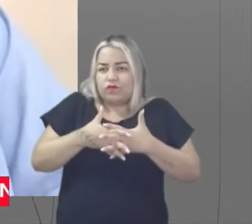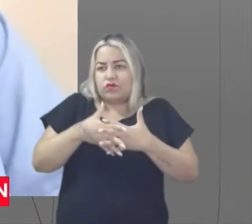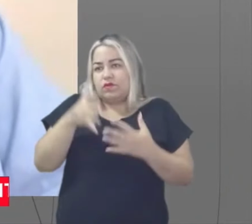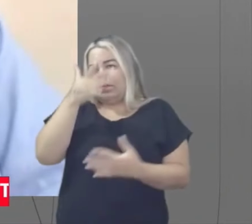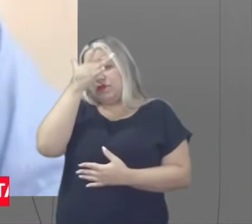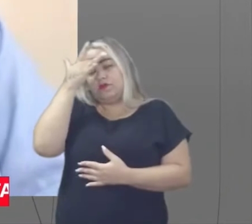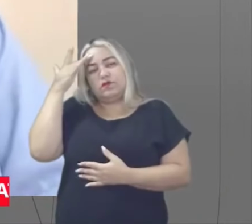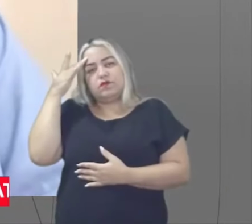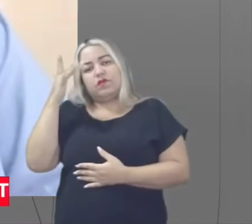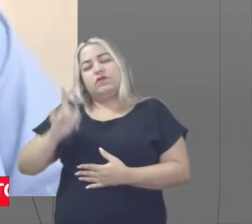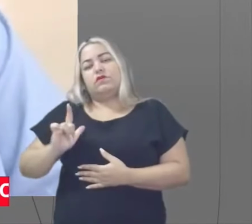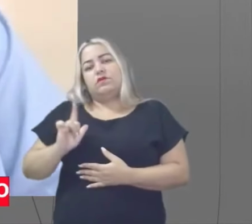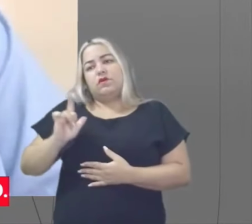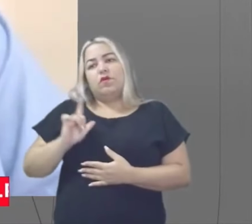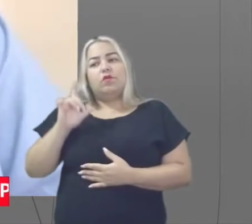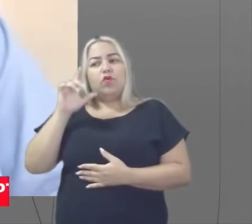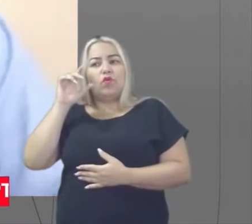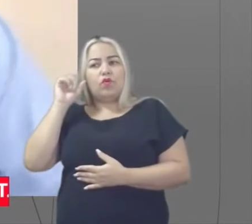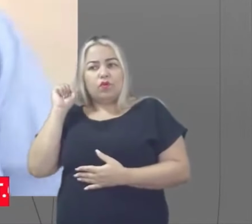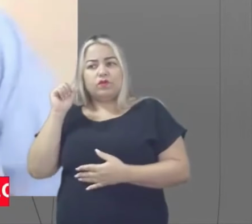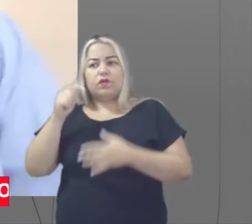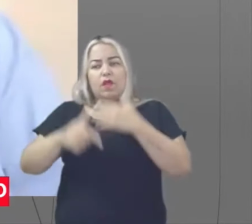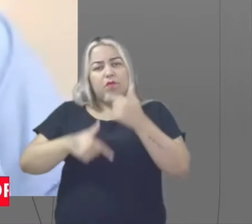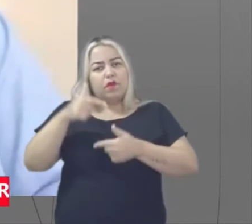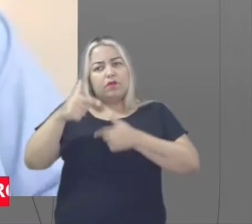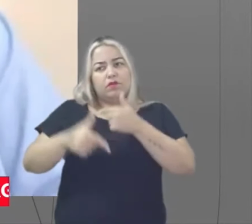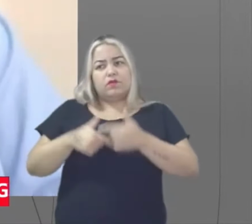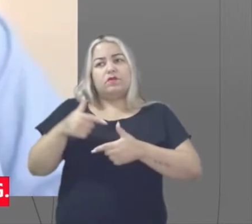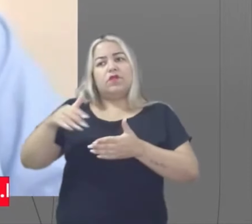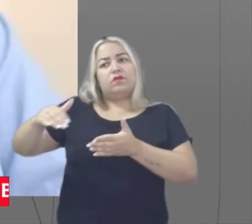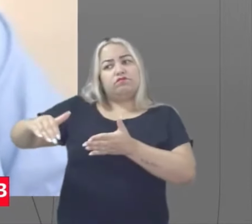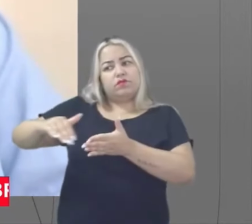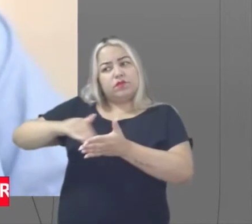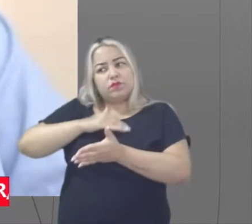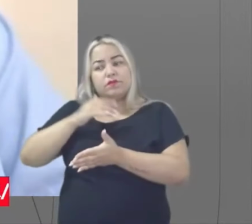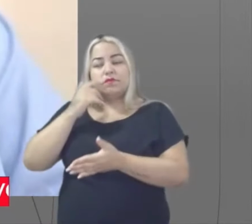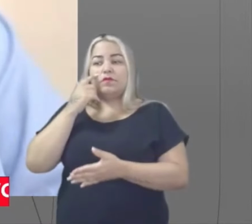de que se tem uma ouvidoria que seja um tapete do secretário,